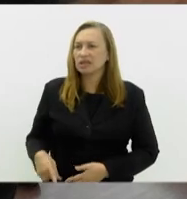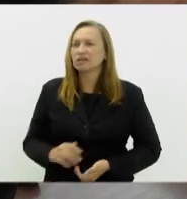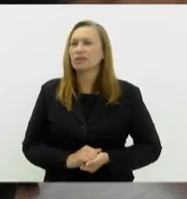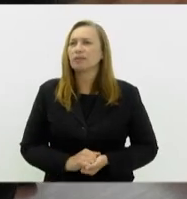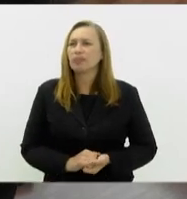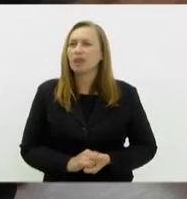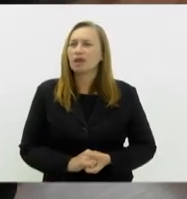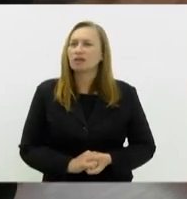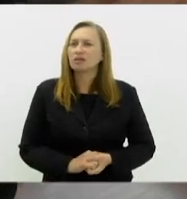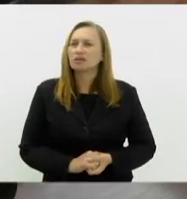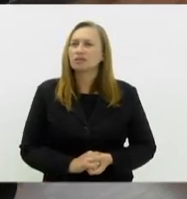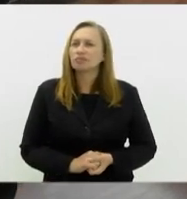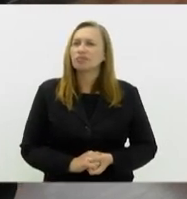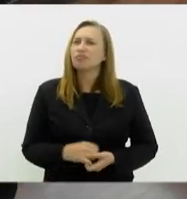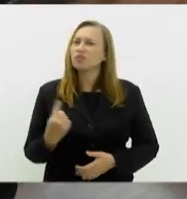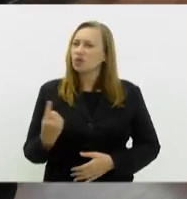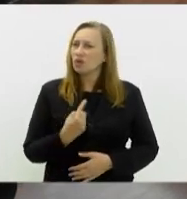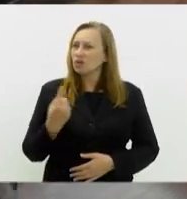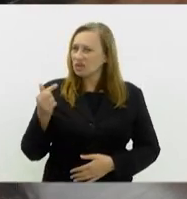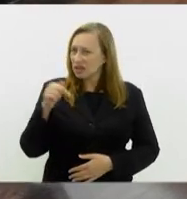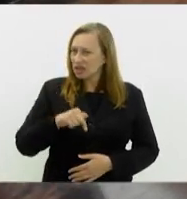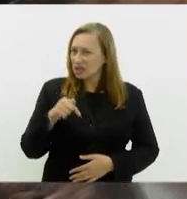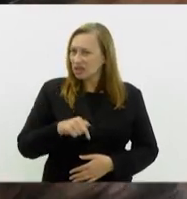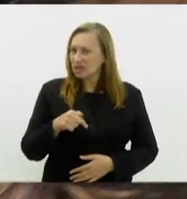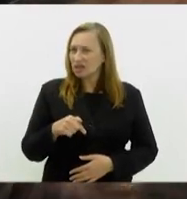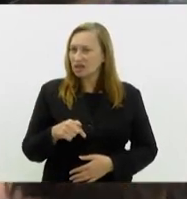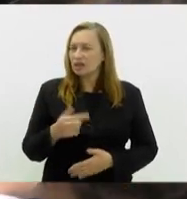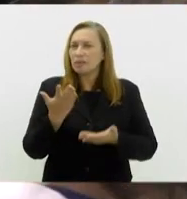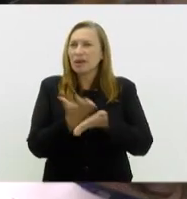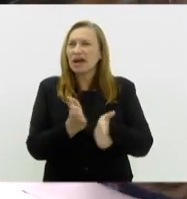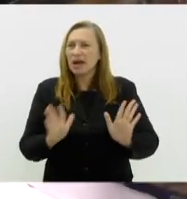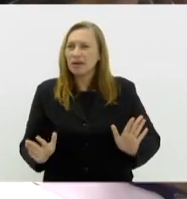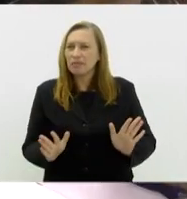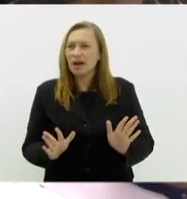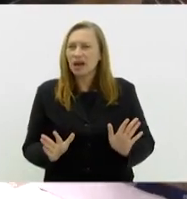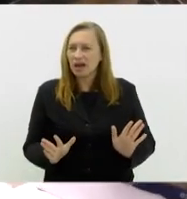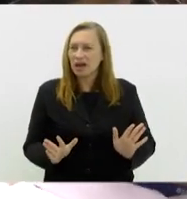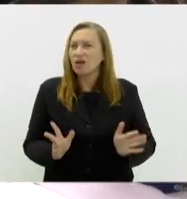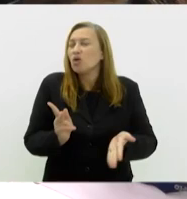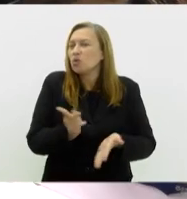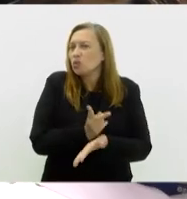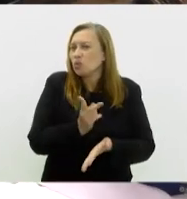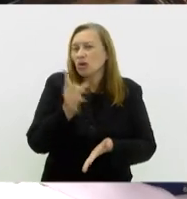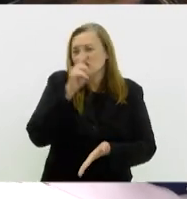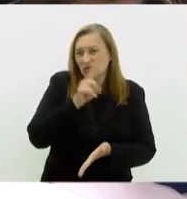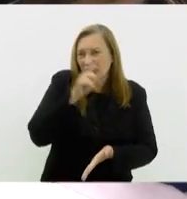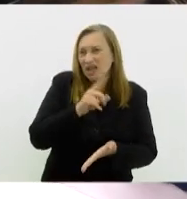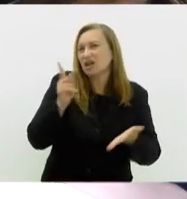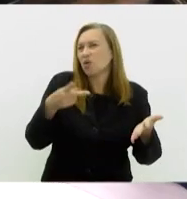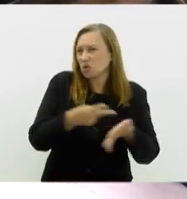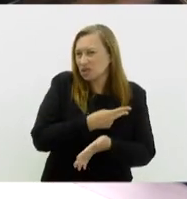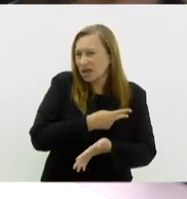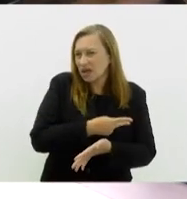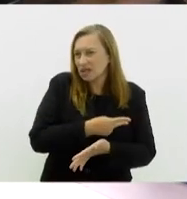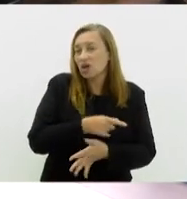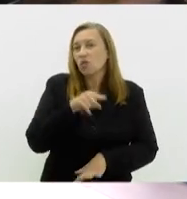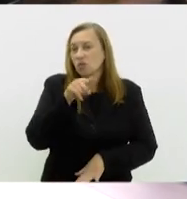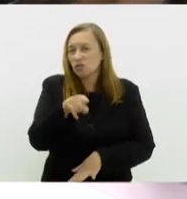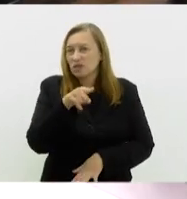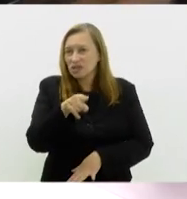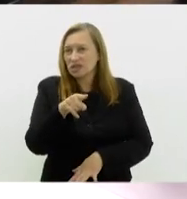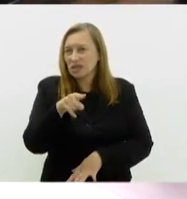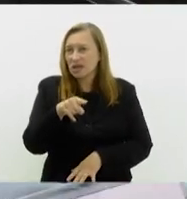e nós estamos aqui para tentar acabar com a injustiça que acontece eh quando você coloca